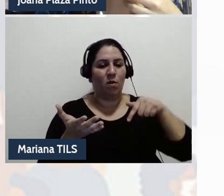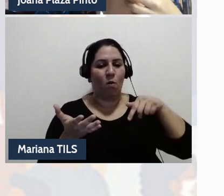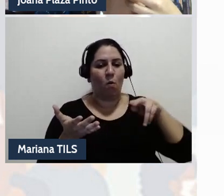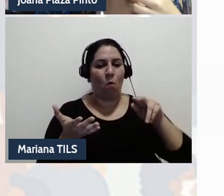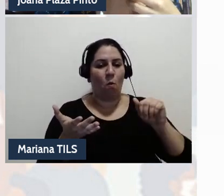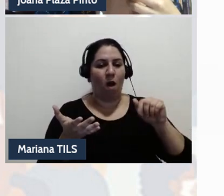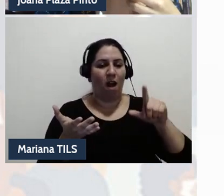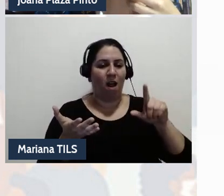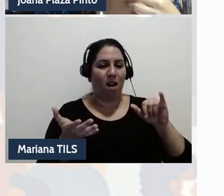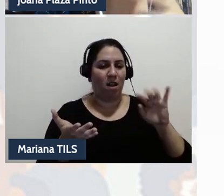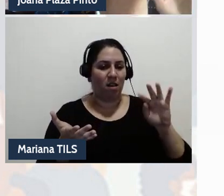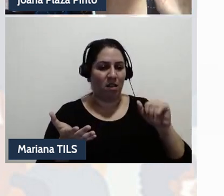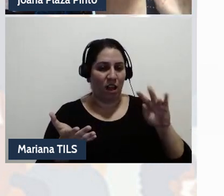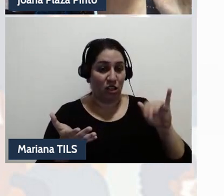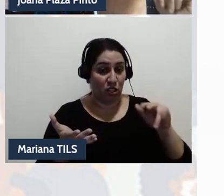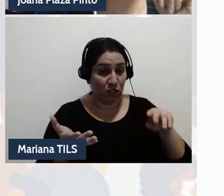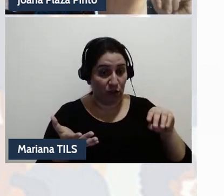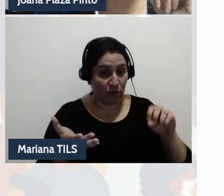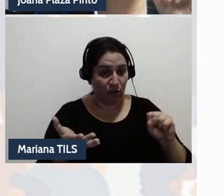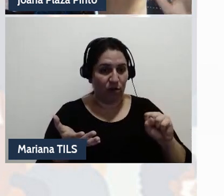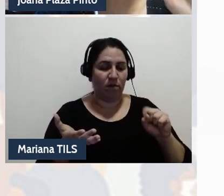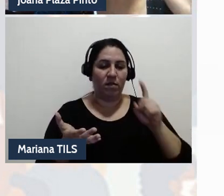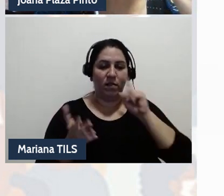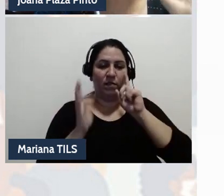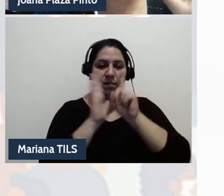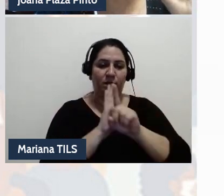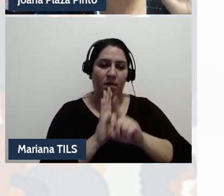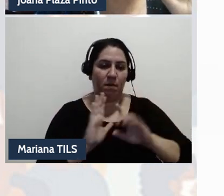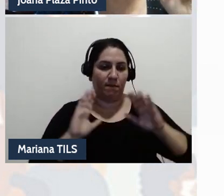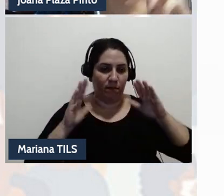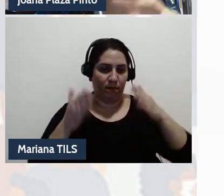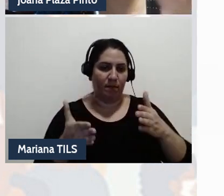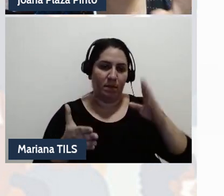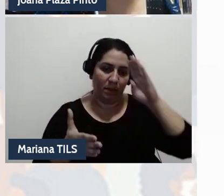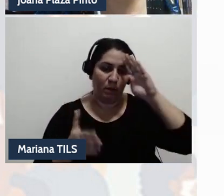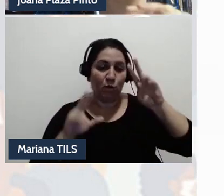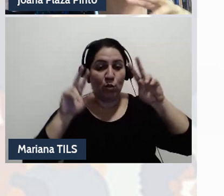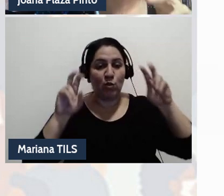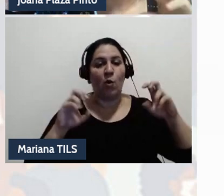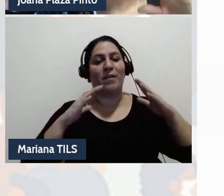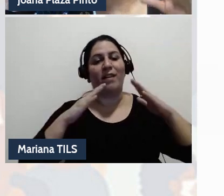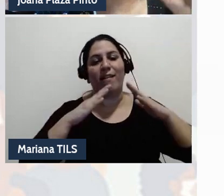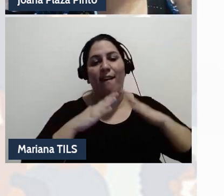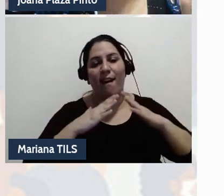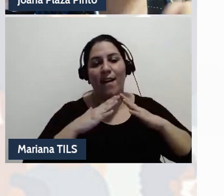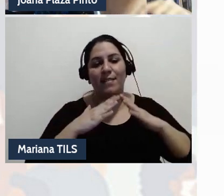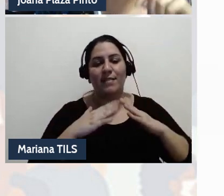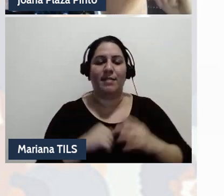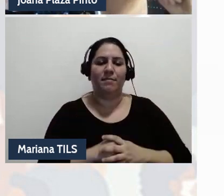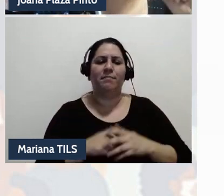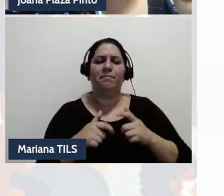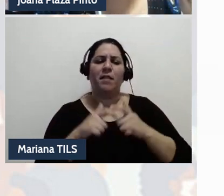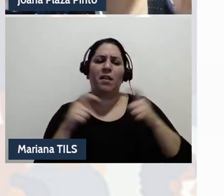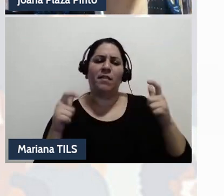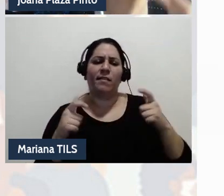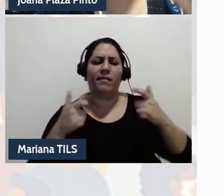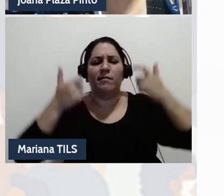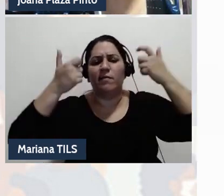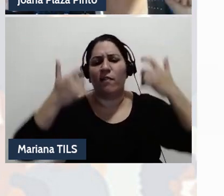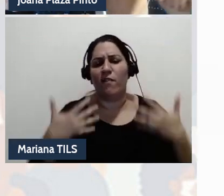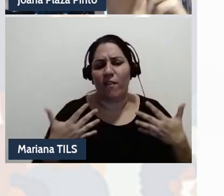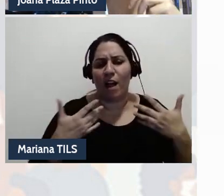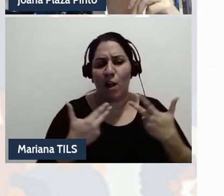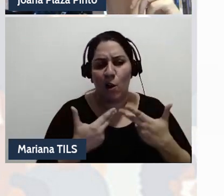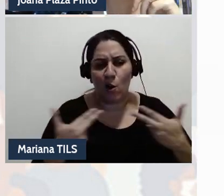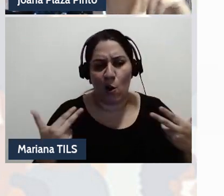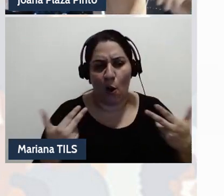que é a centralidade, então, da noção de casa. Quando a gente olha o que as pessoas falavam, tanto